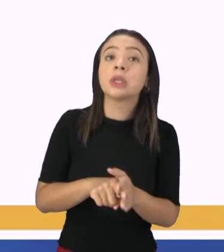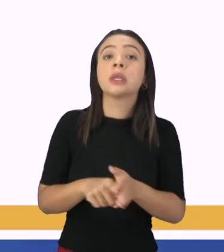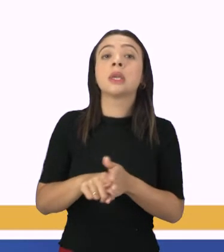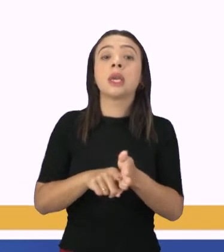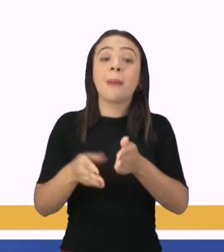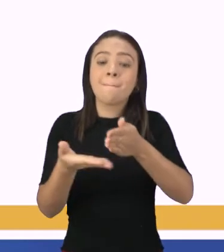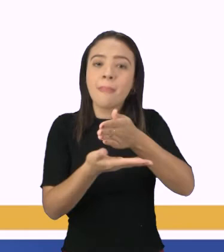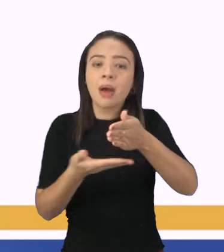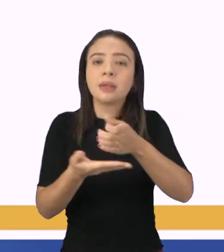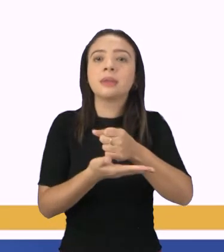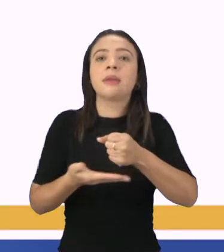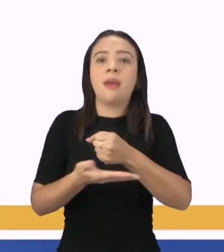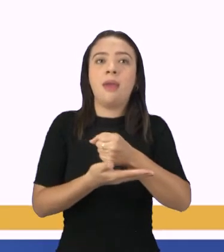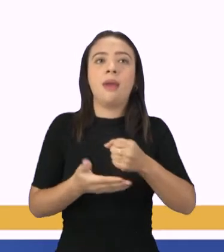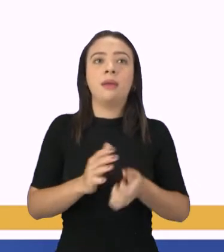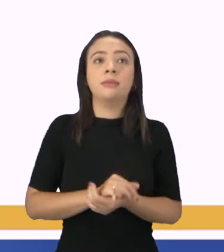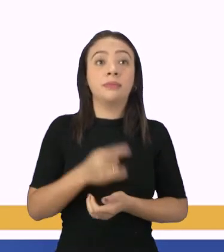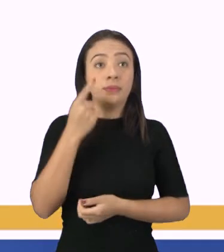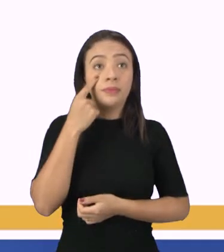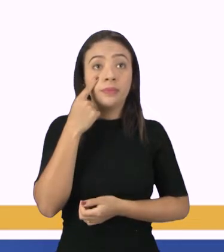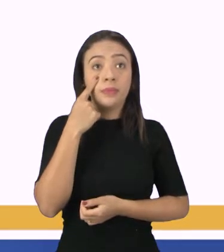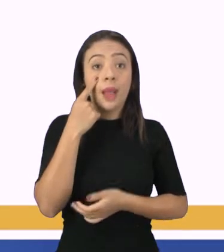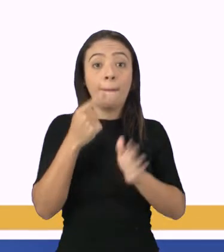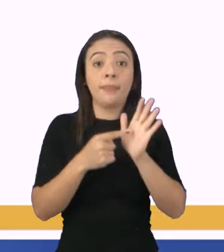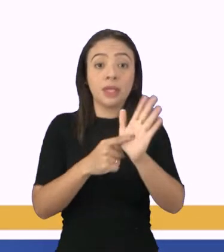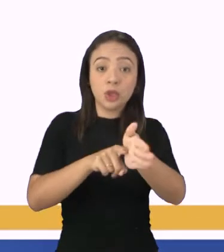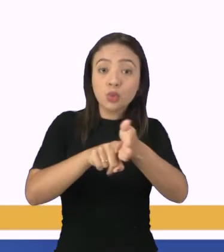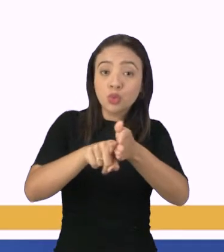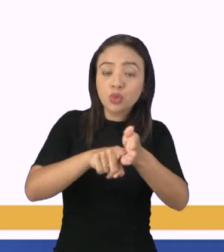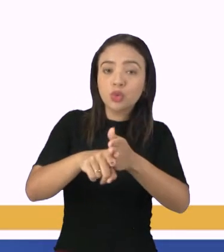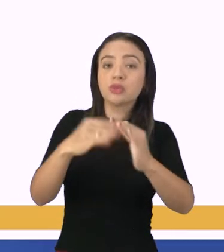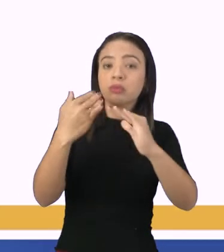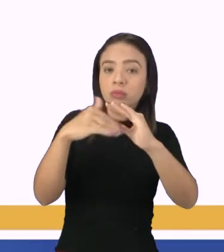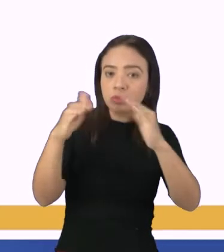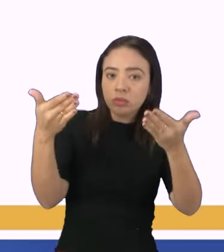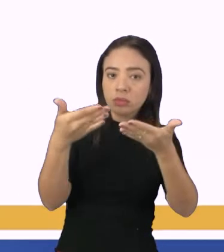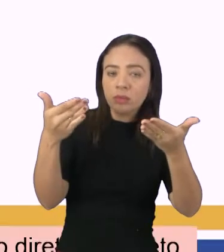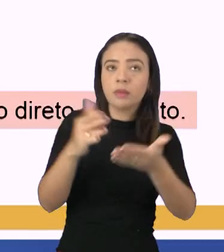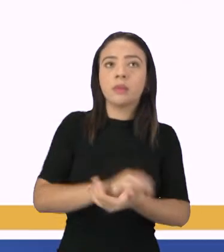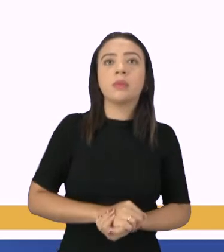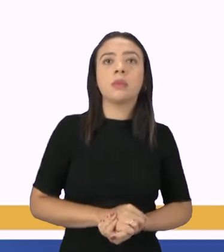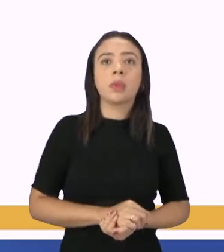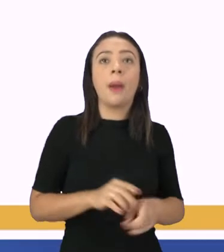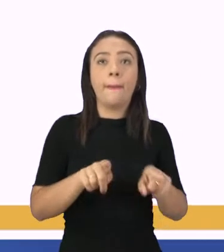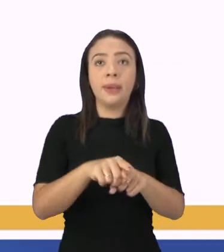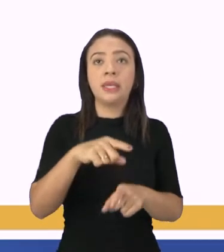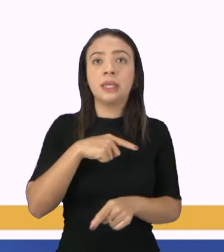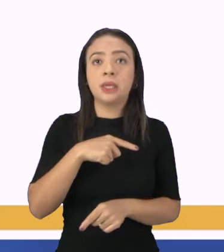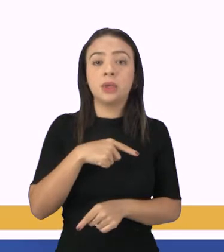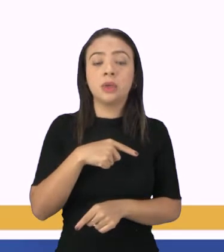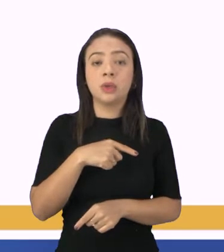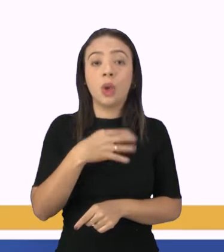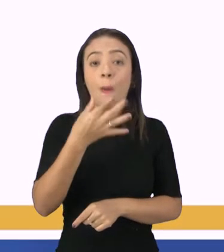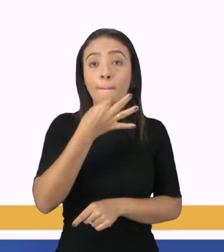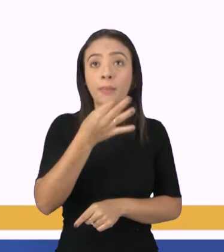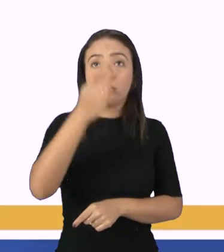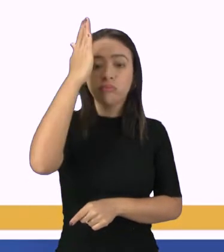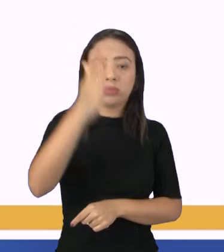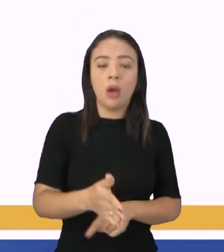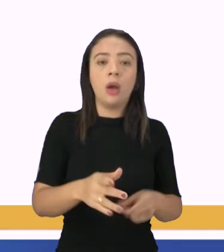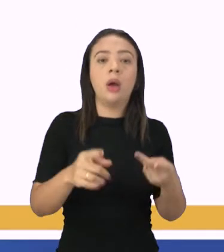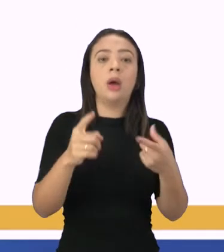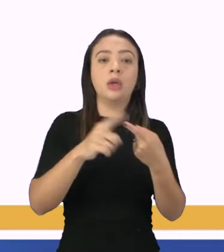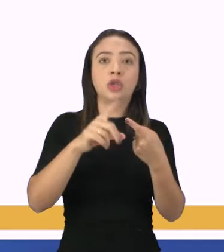são eles? Ele coloca aí um estudo recém-lançado. Vejamos outra. O uso do